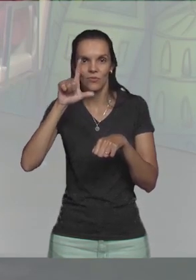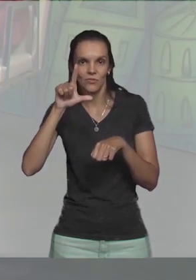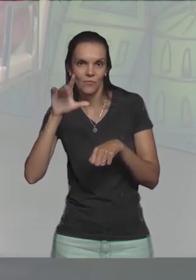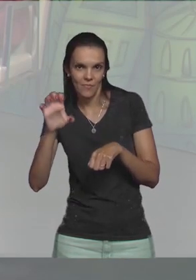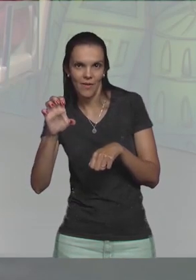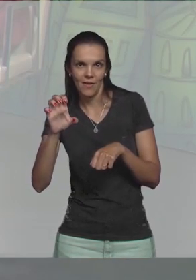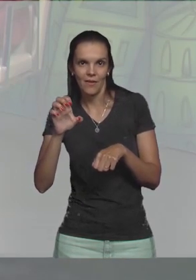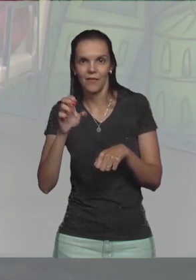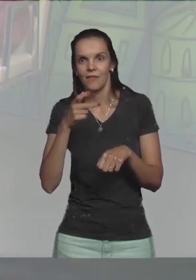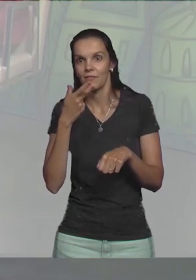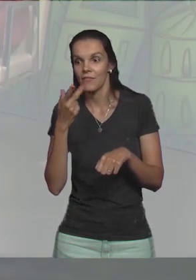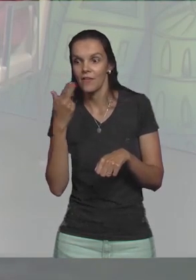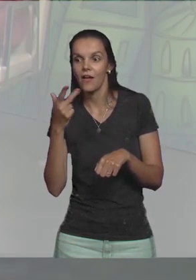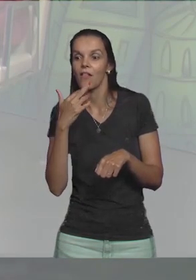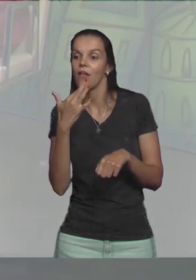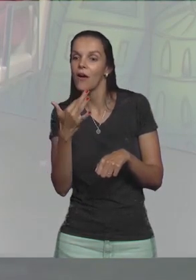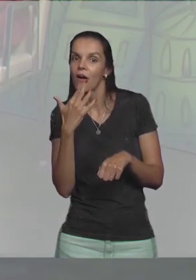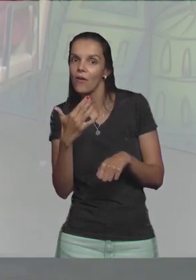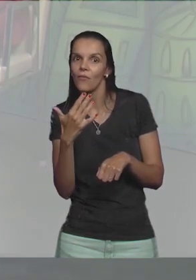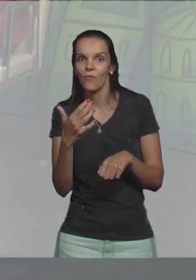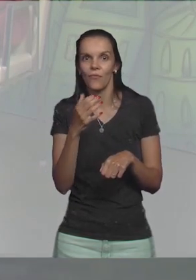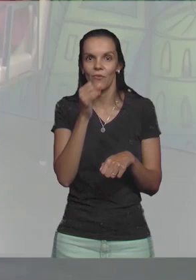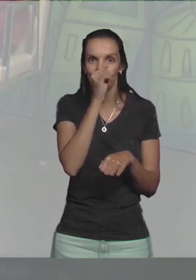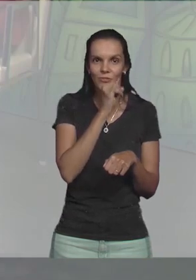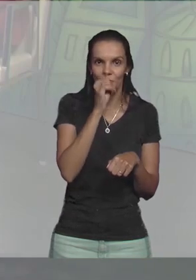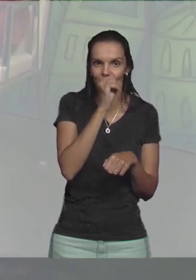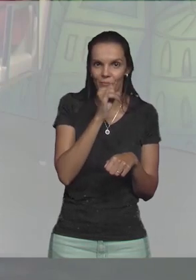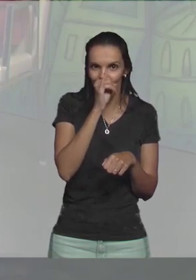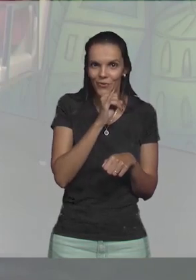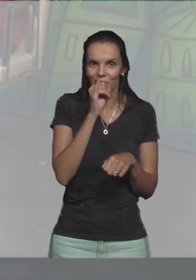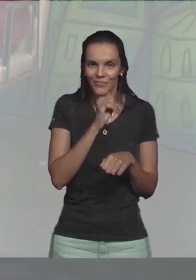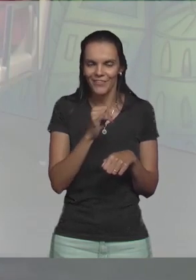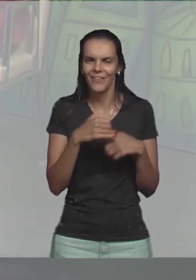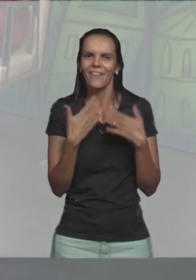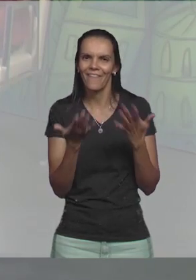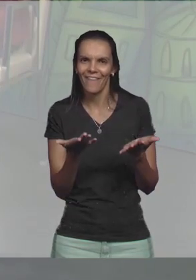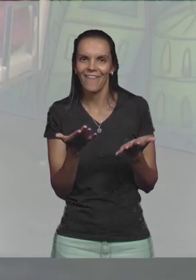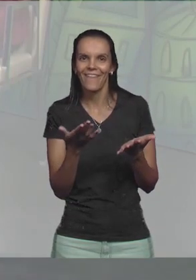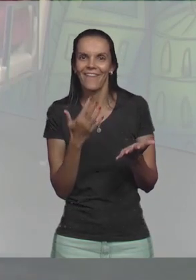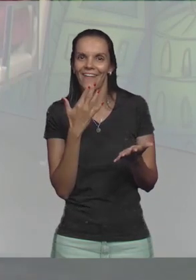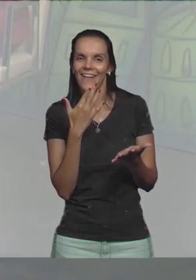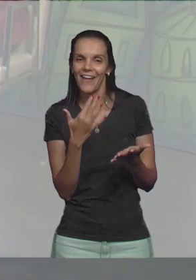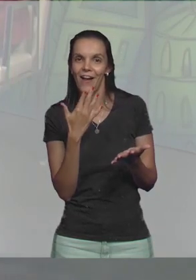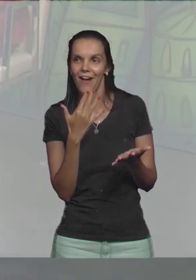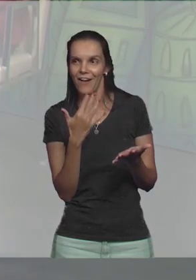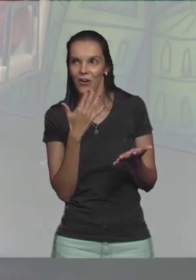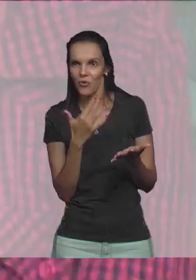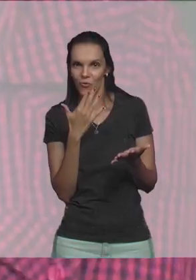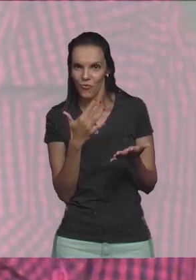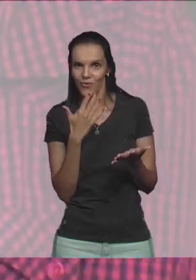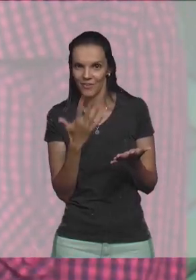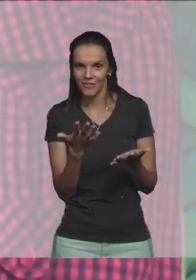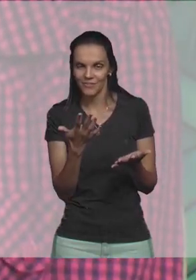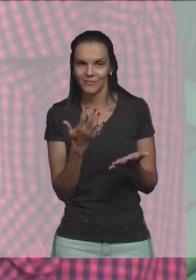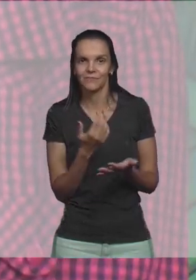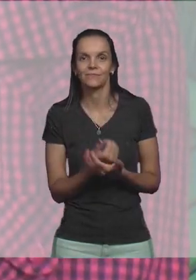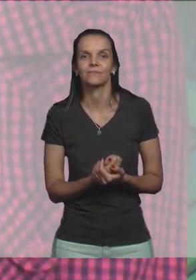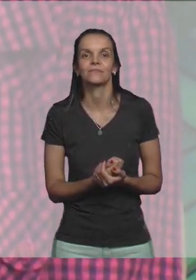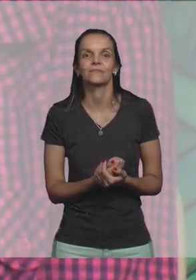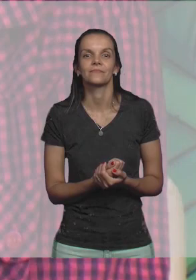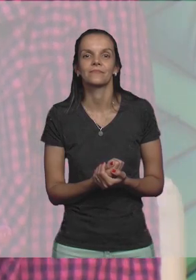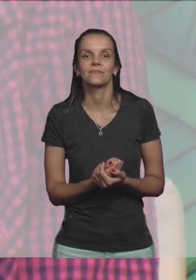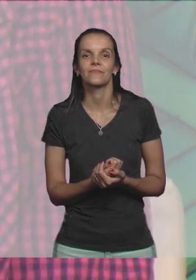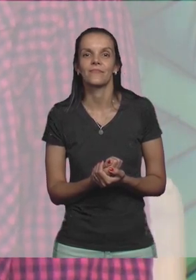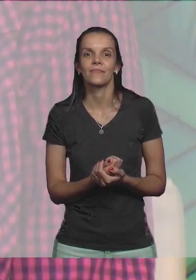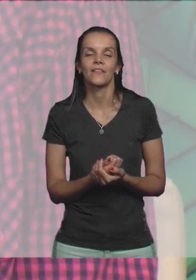pele de porco, né? Eu sempre digo, tá, o cor de pele de porco, porque aquele rosinha clarinho, nem branco não é, né? Não serve nem pro branco, nem pro